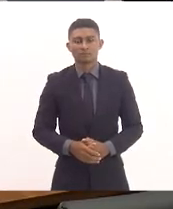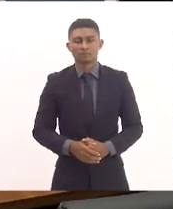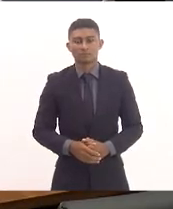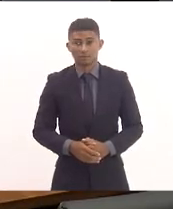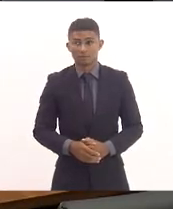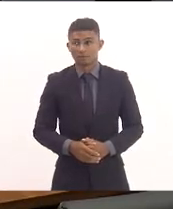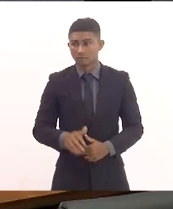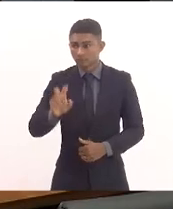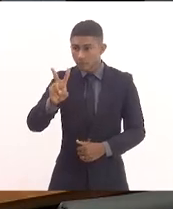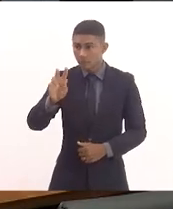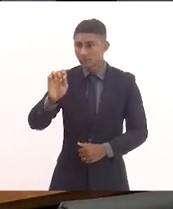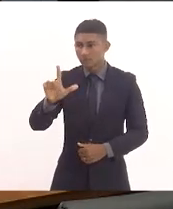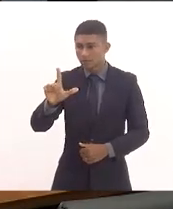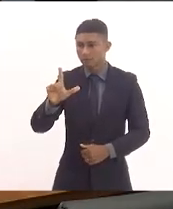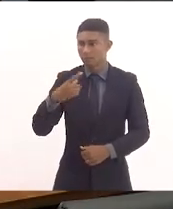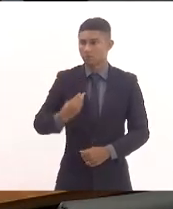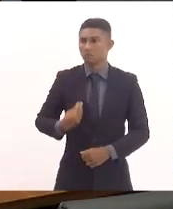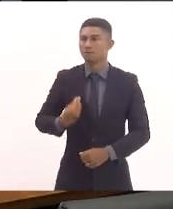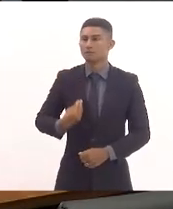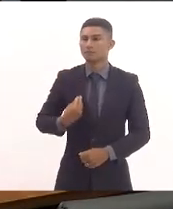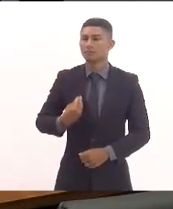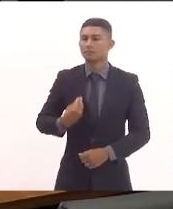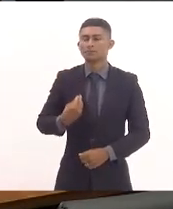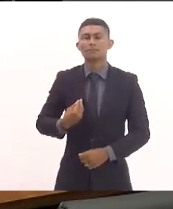Deputado Valdo Ceasa.